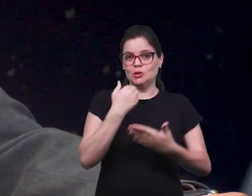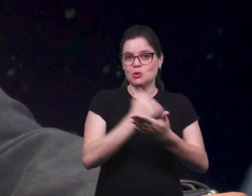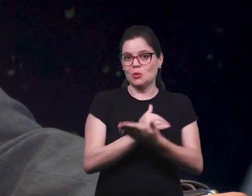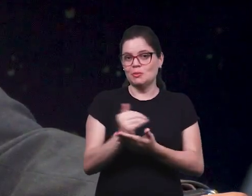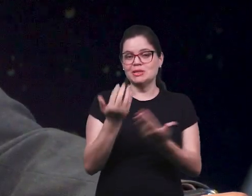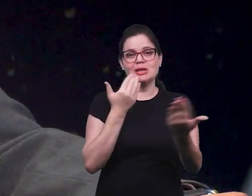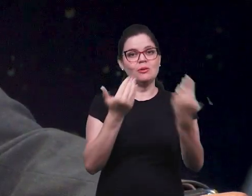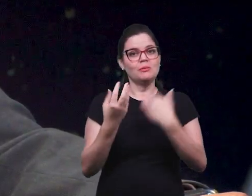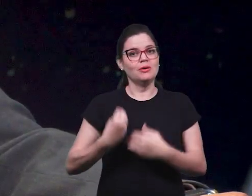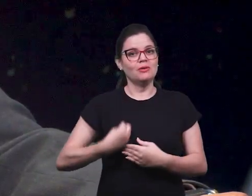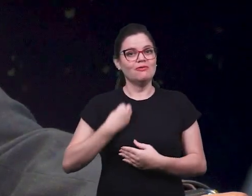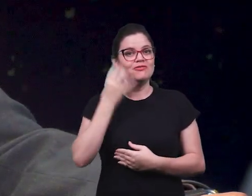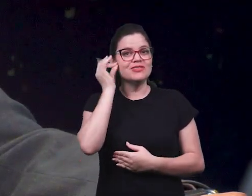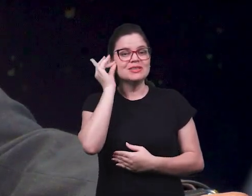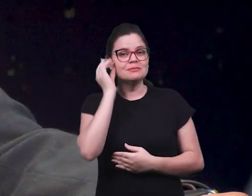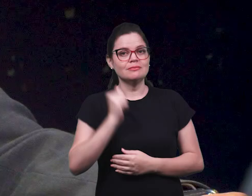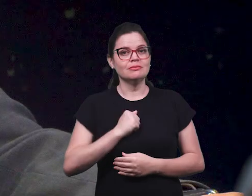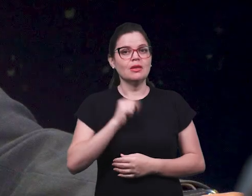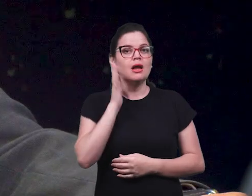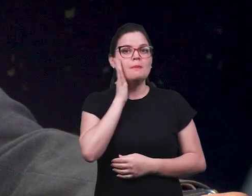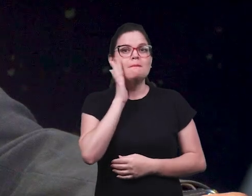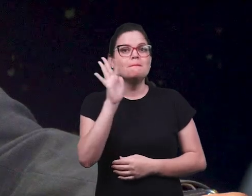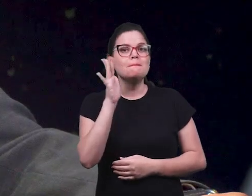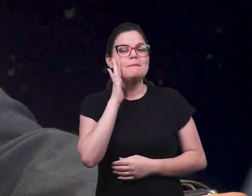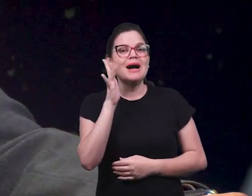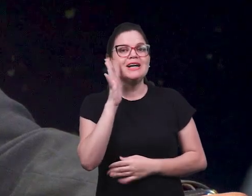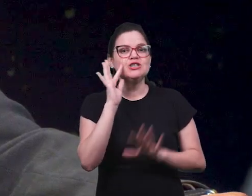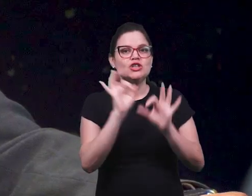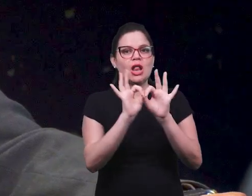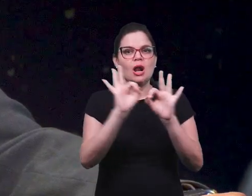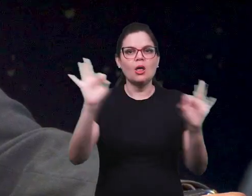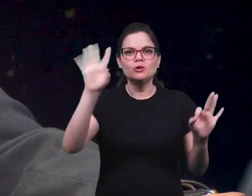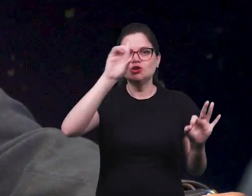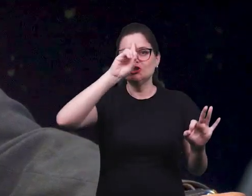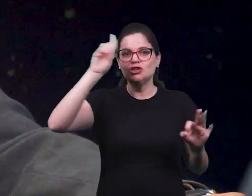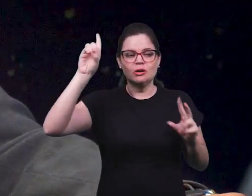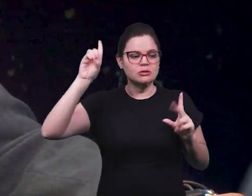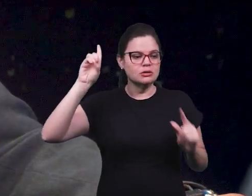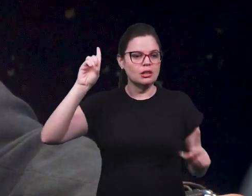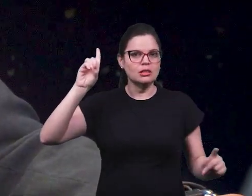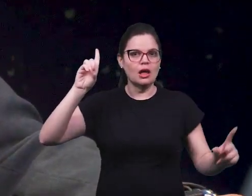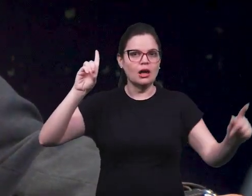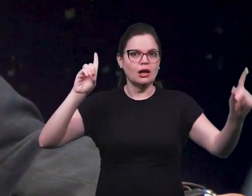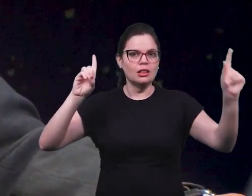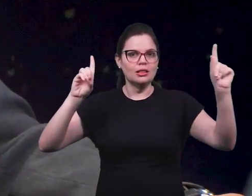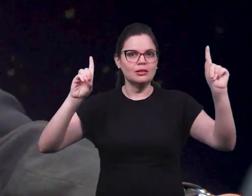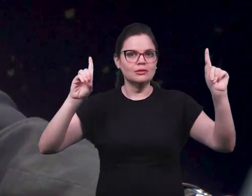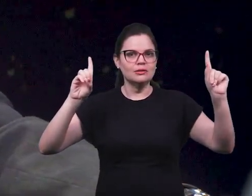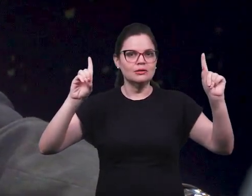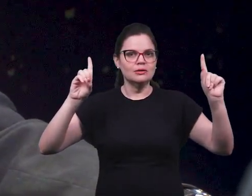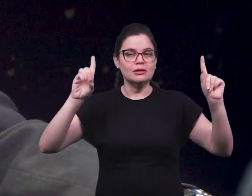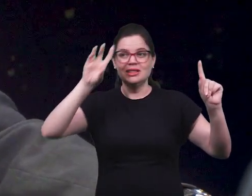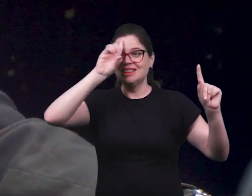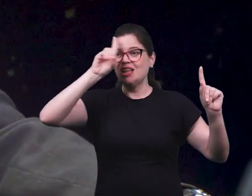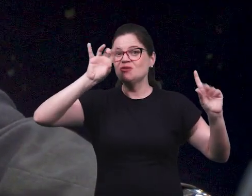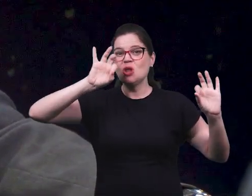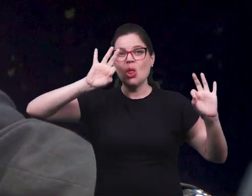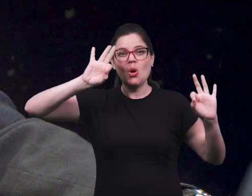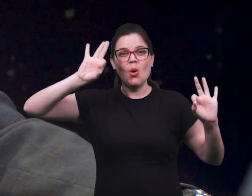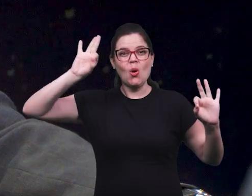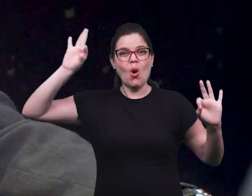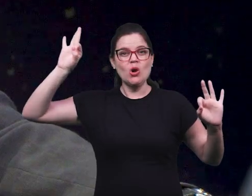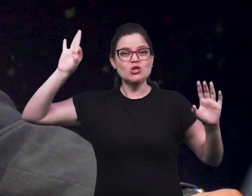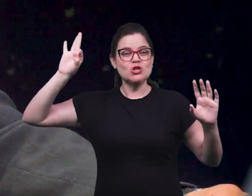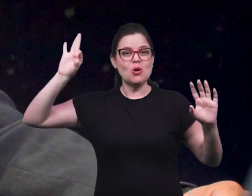imagina nós vivemos sem a palavra de Deus, sem a voz do Senhor, no silêncio de Deus.